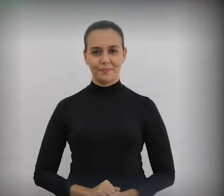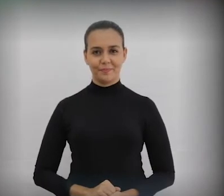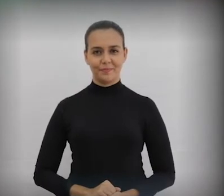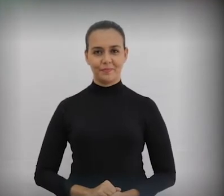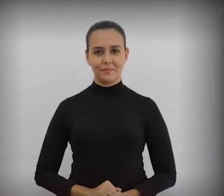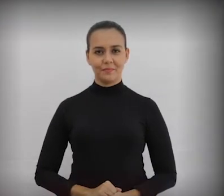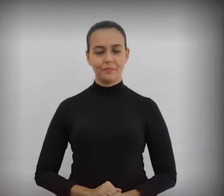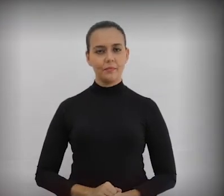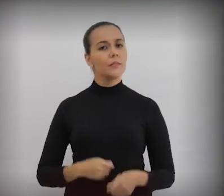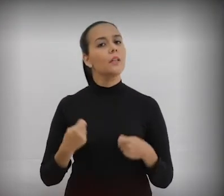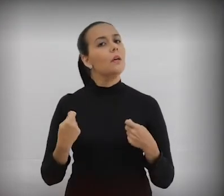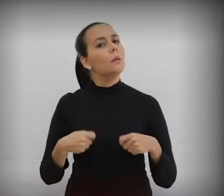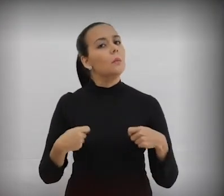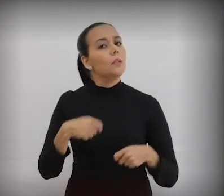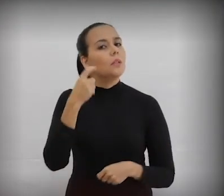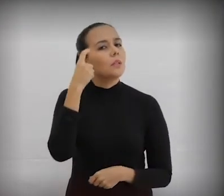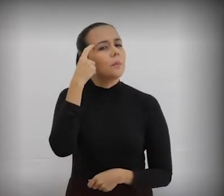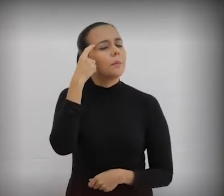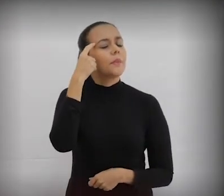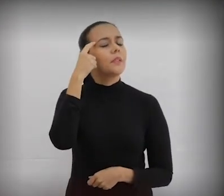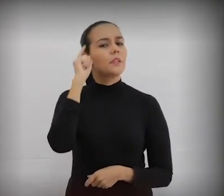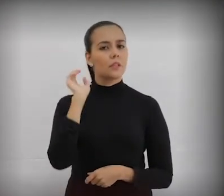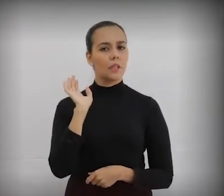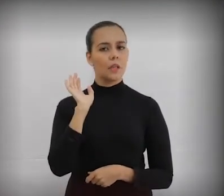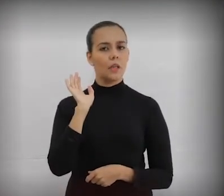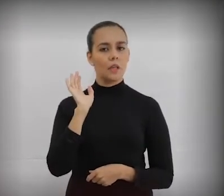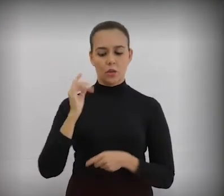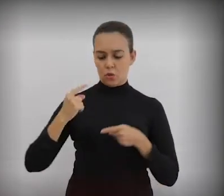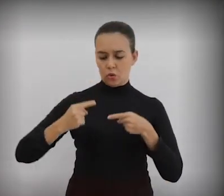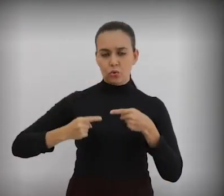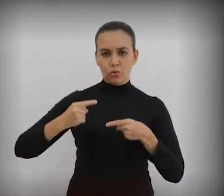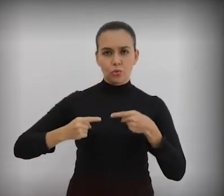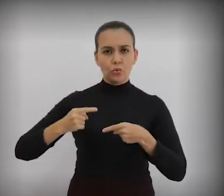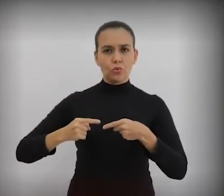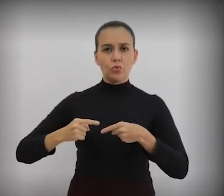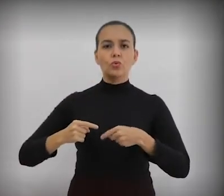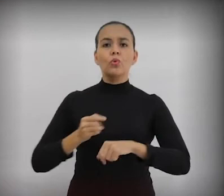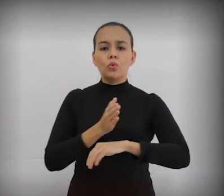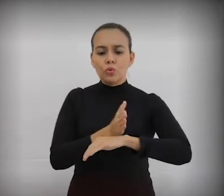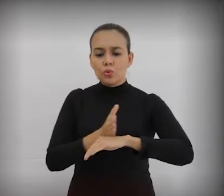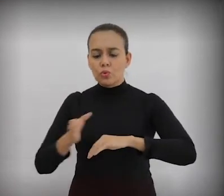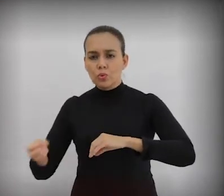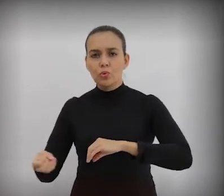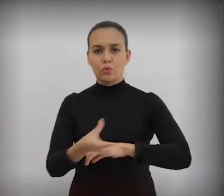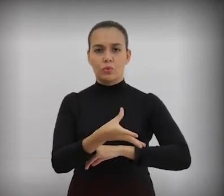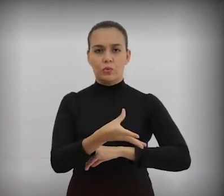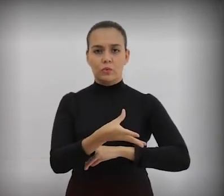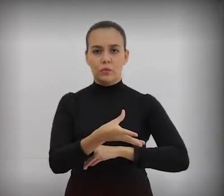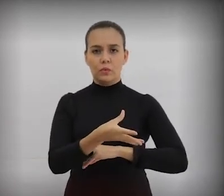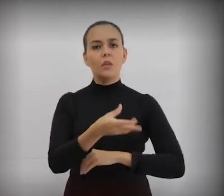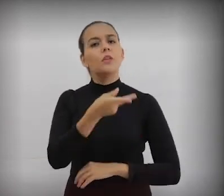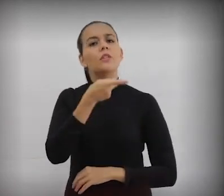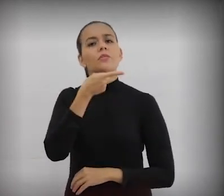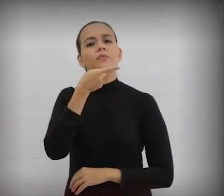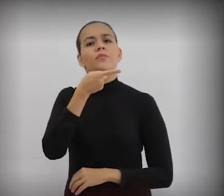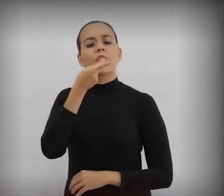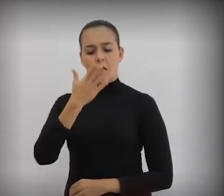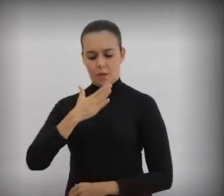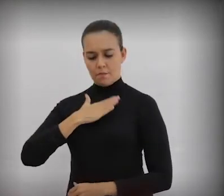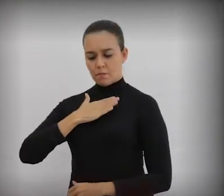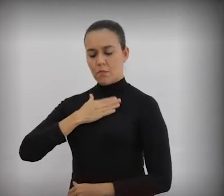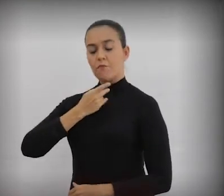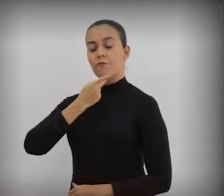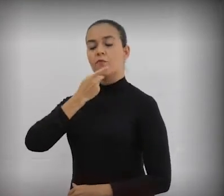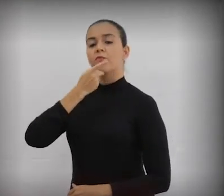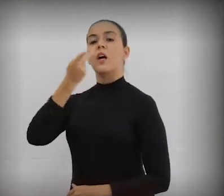A gente tem que pensar que muitos dos discursos contemporâneos, né, reivindicam essa expressão, um lugar de fala, o meu lugar de fala.